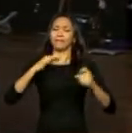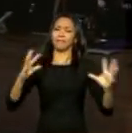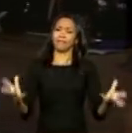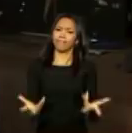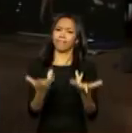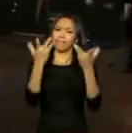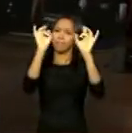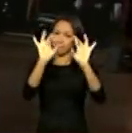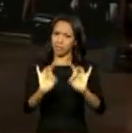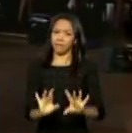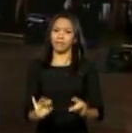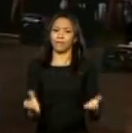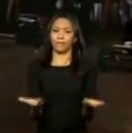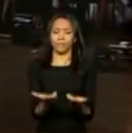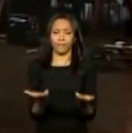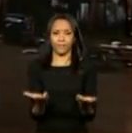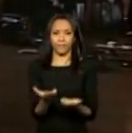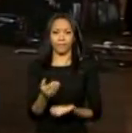especial.